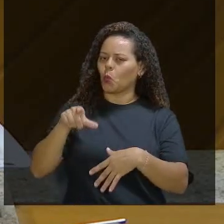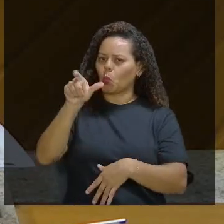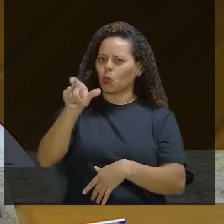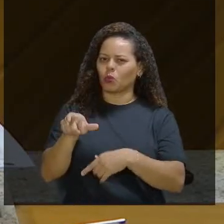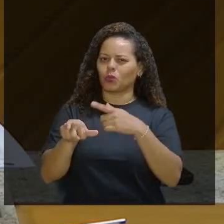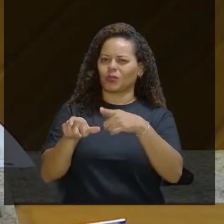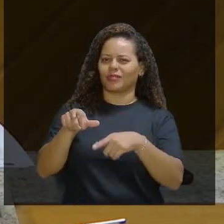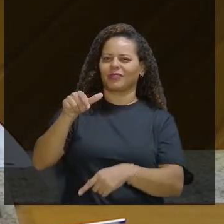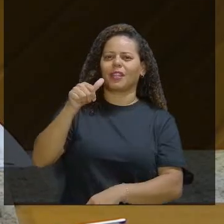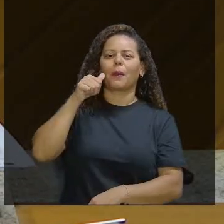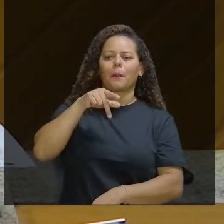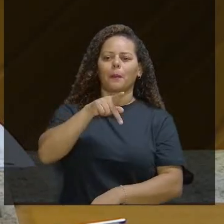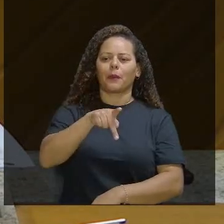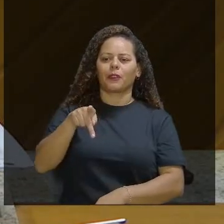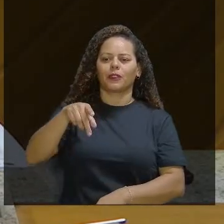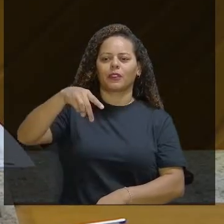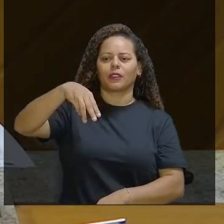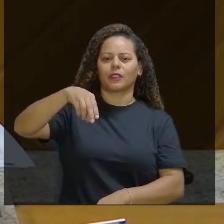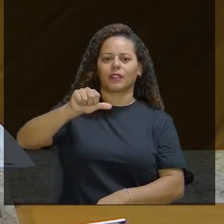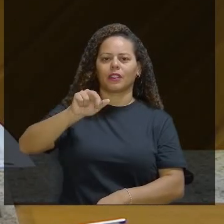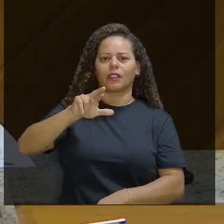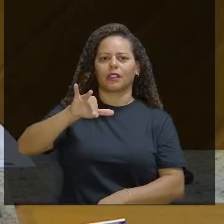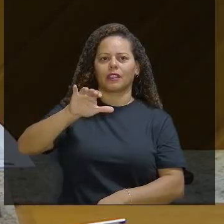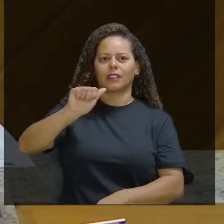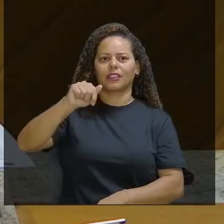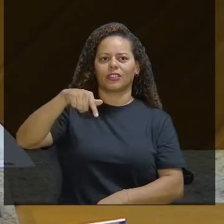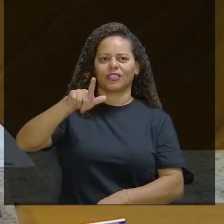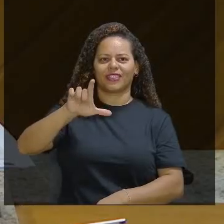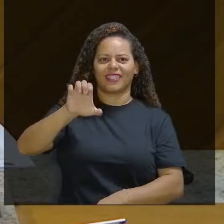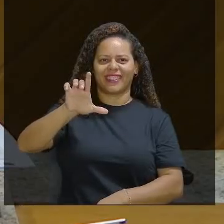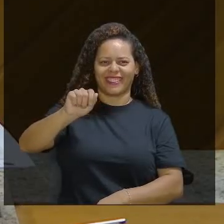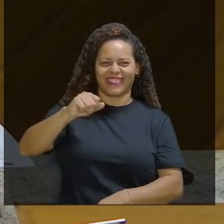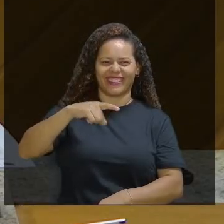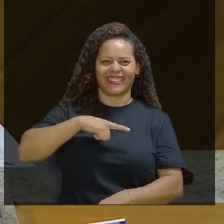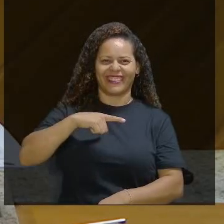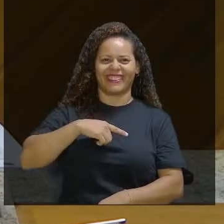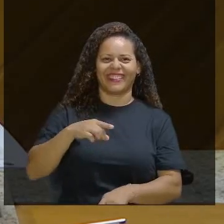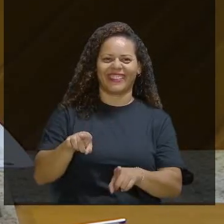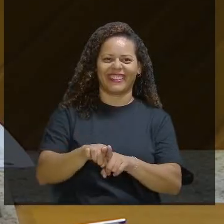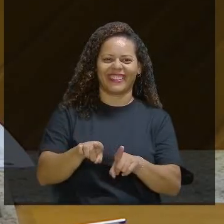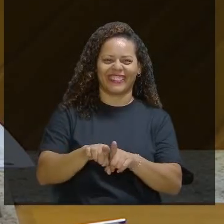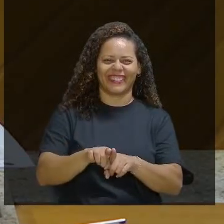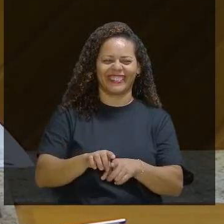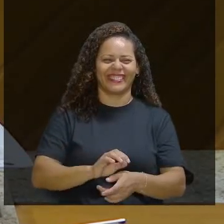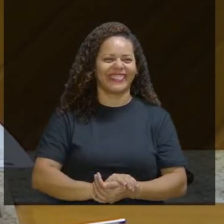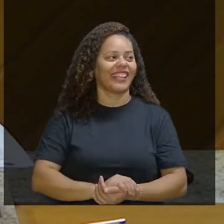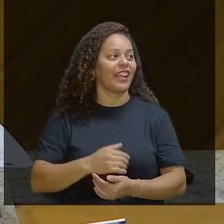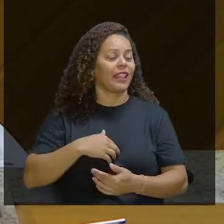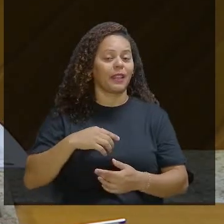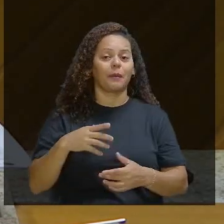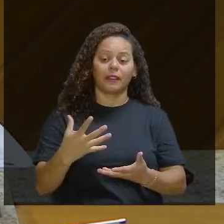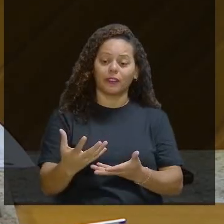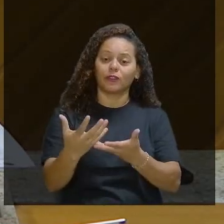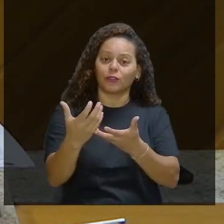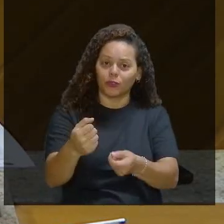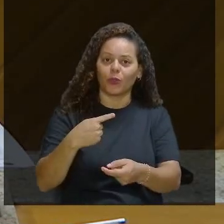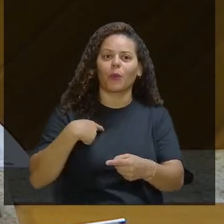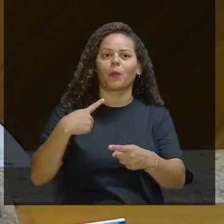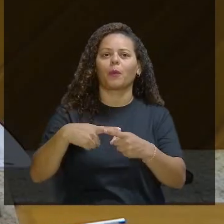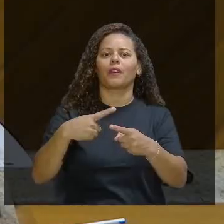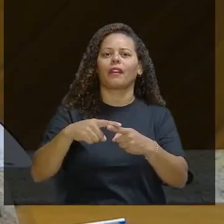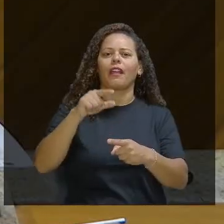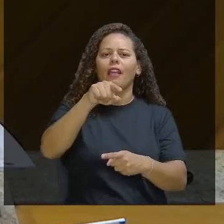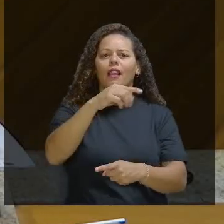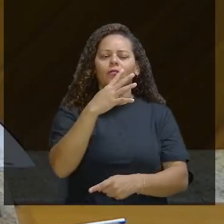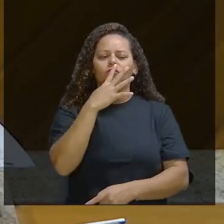desembargador Carmo Antônio. não só por ter aceitado essa incumbência, mas, acima de tudo, pelo exemplo